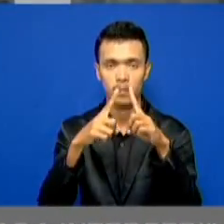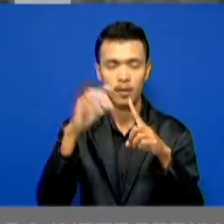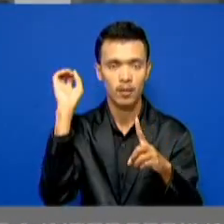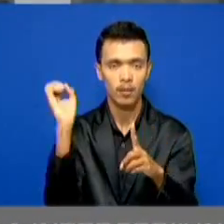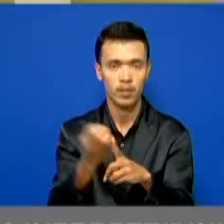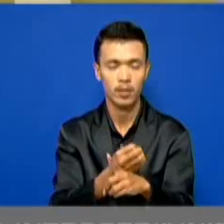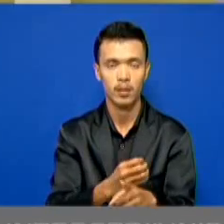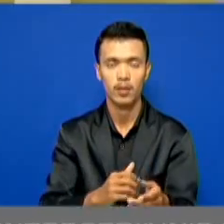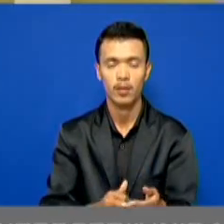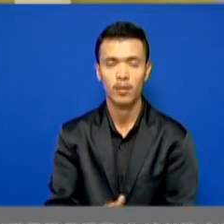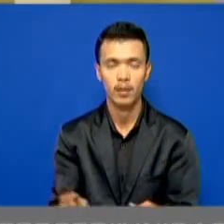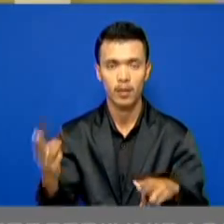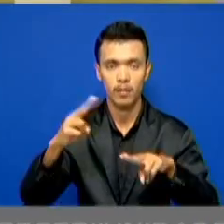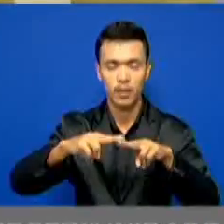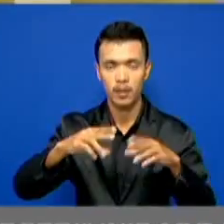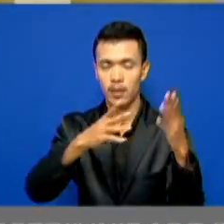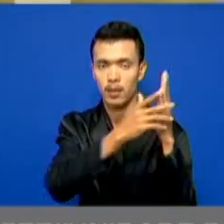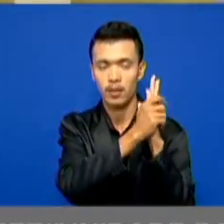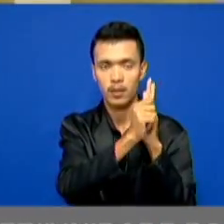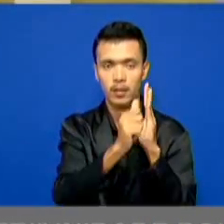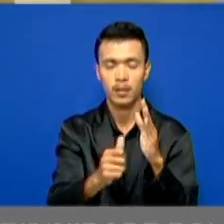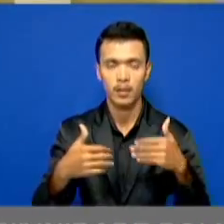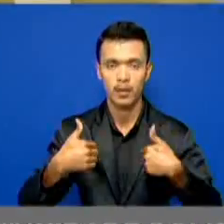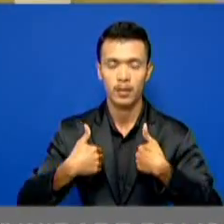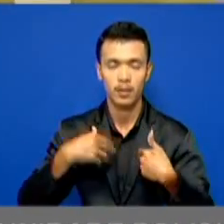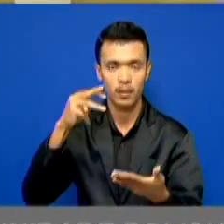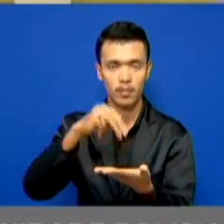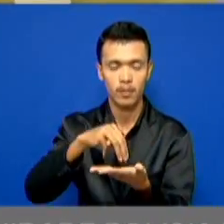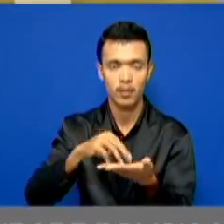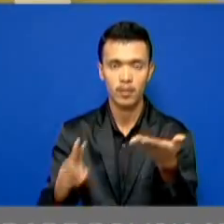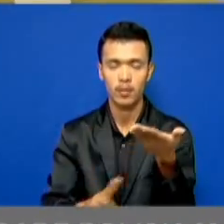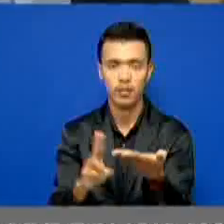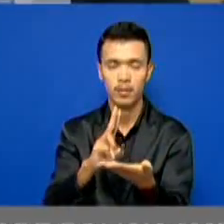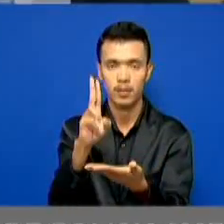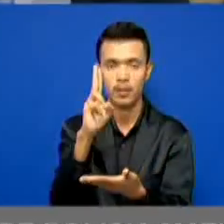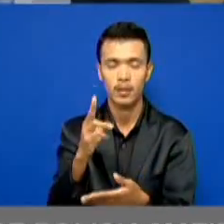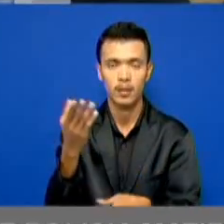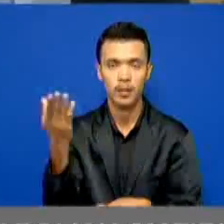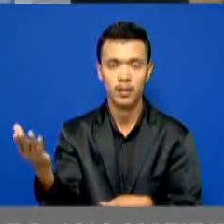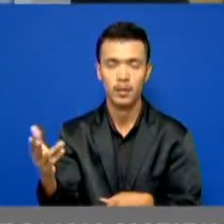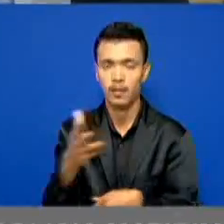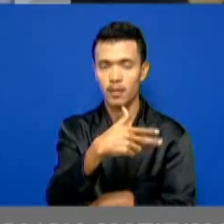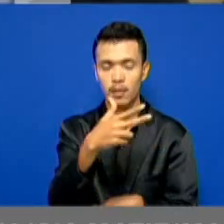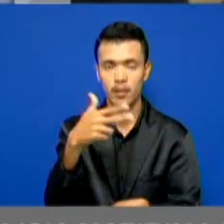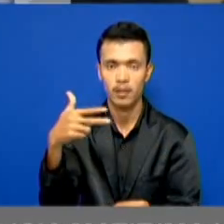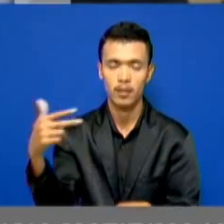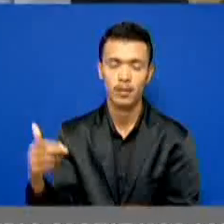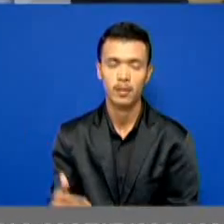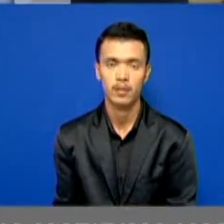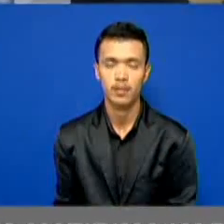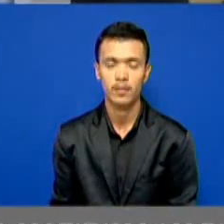oportunidade de acolher conhecimento e a área enfermagem e a Universidade Politeques Kementerian que se ratam em